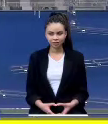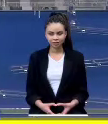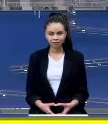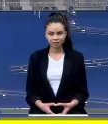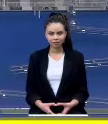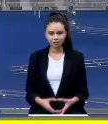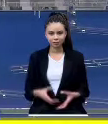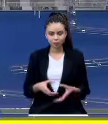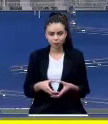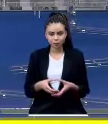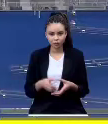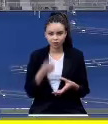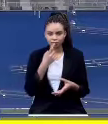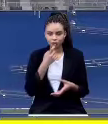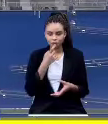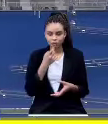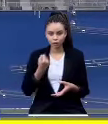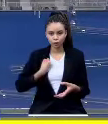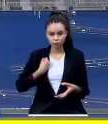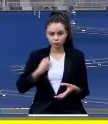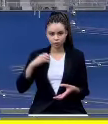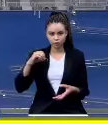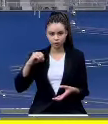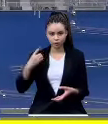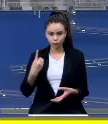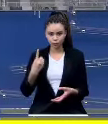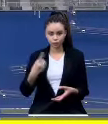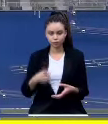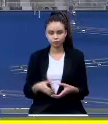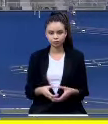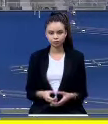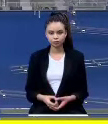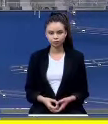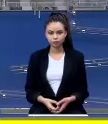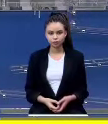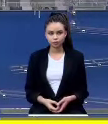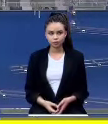Bola vermelha, número 01. Vermelha, 01.